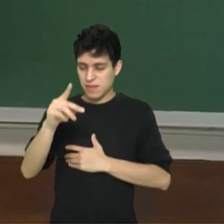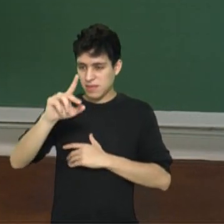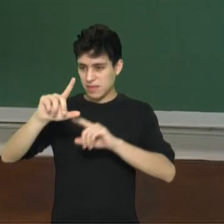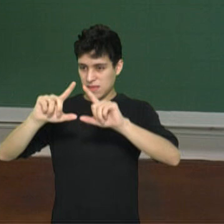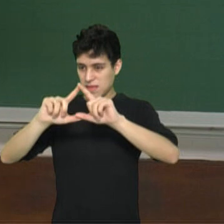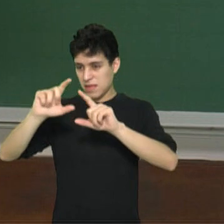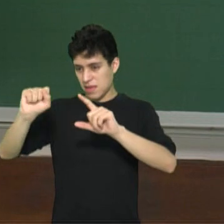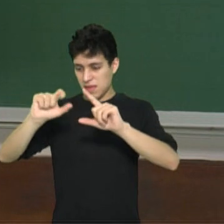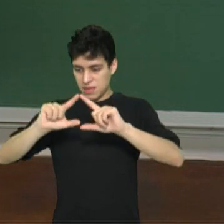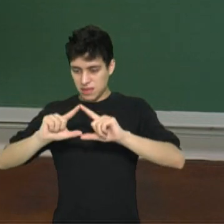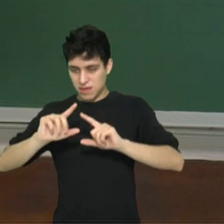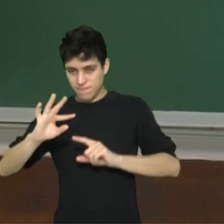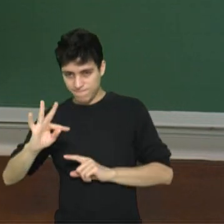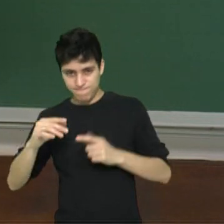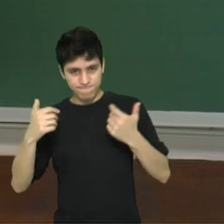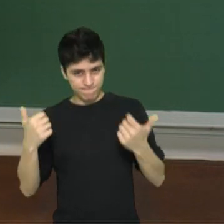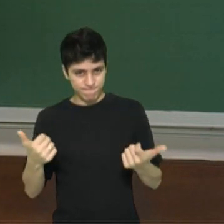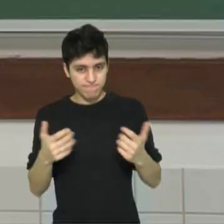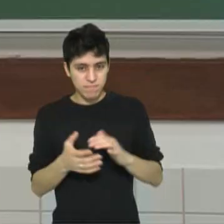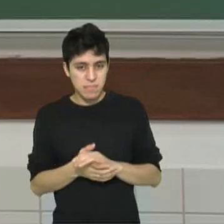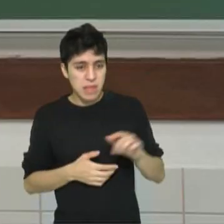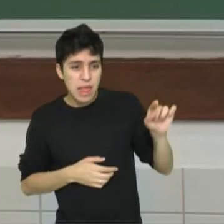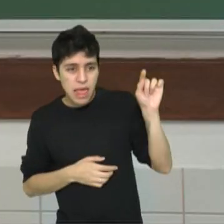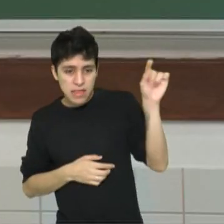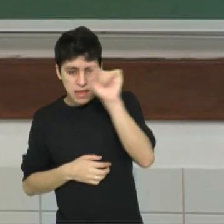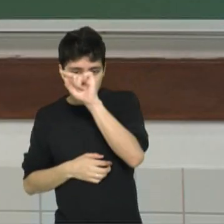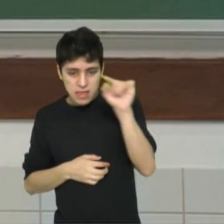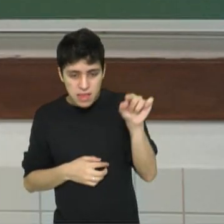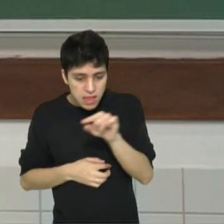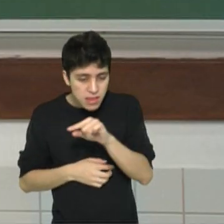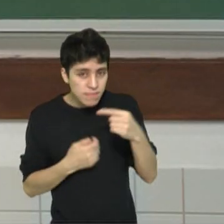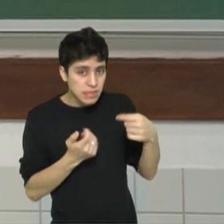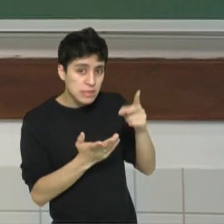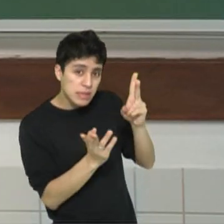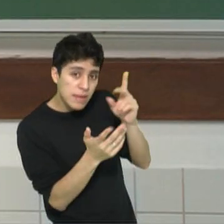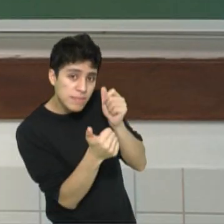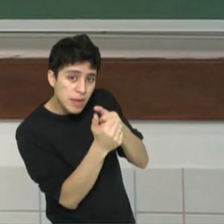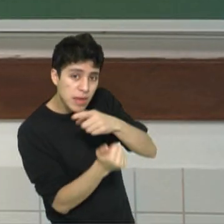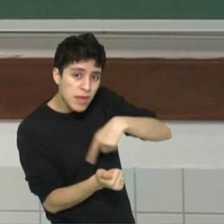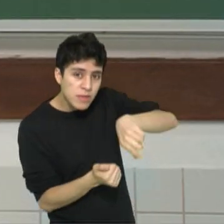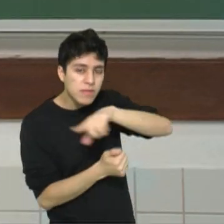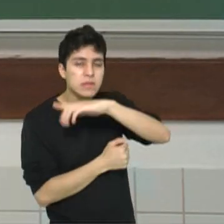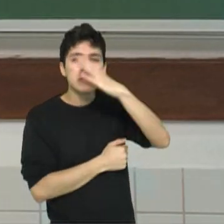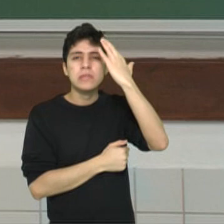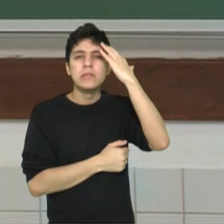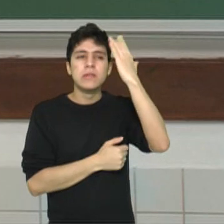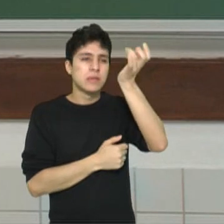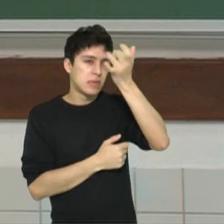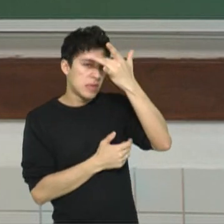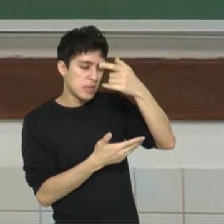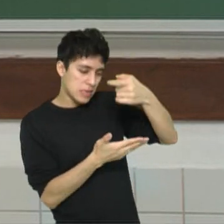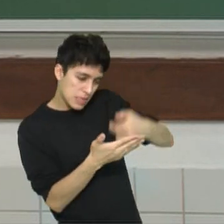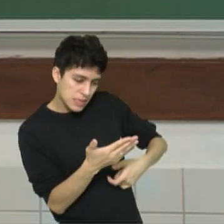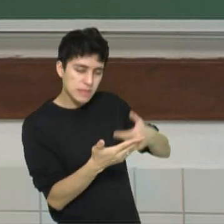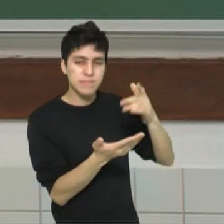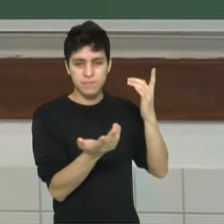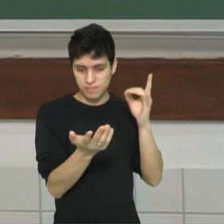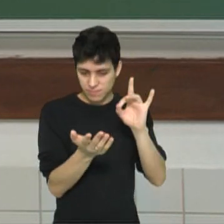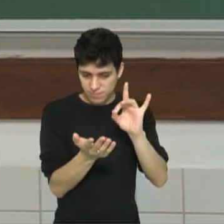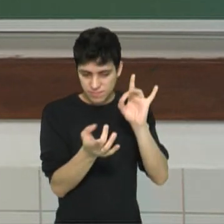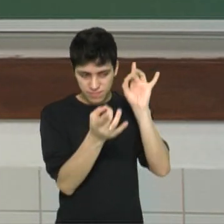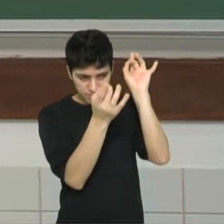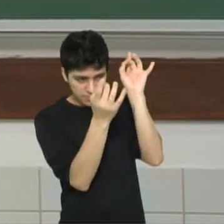ΔS por ΔT. Tá? Então, mantenha essas fórmulas sempre aí com você. Tem esse formulário especificado,